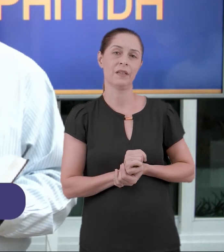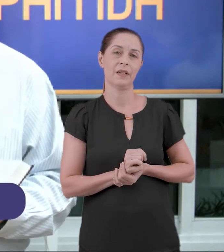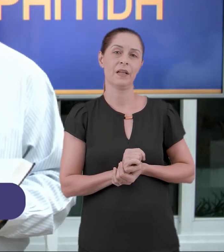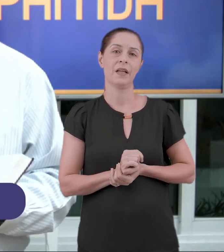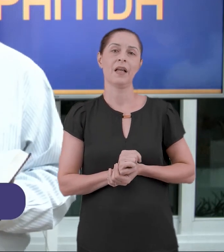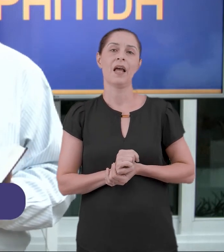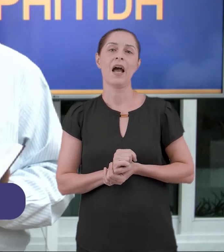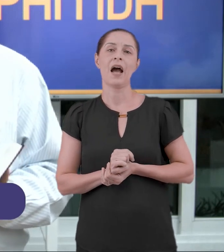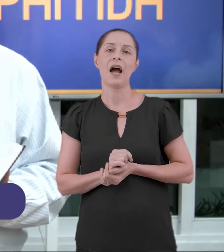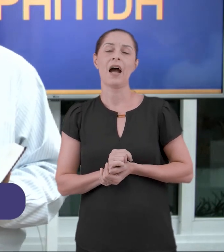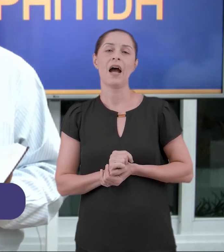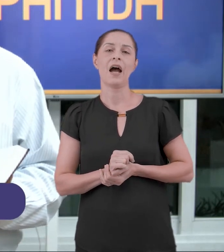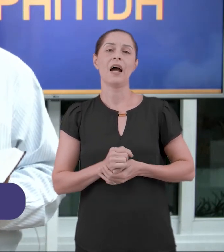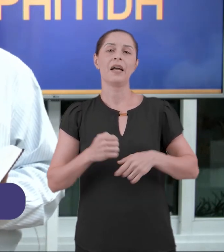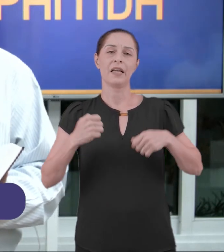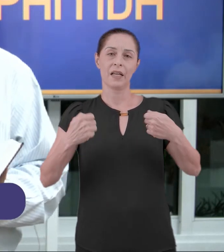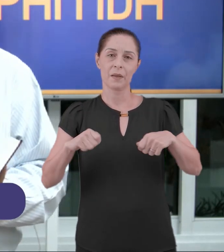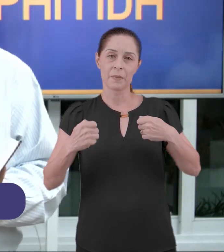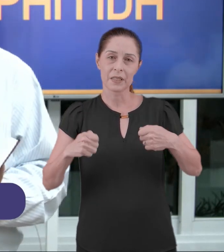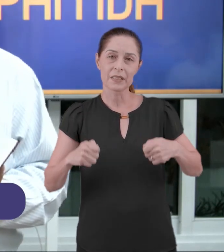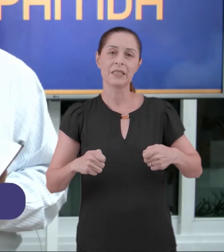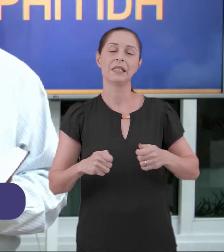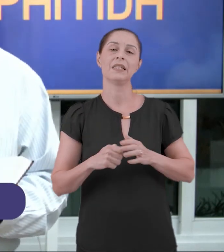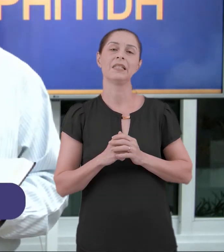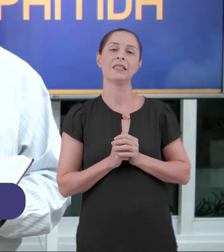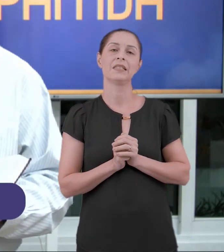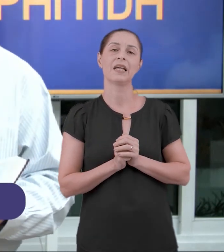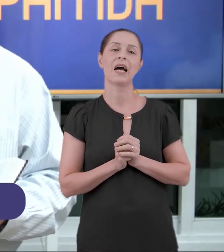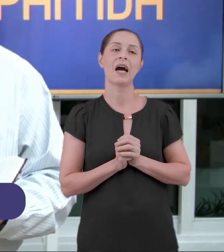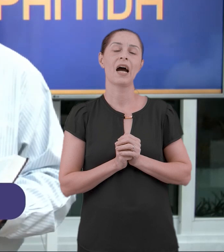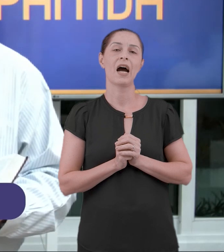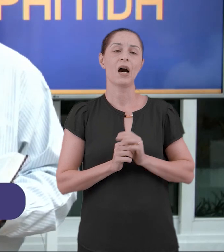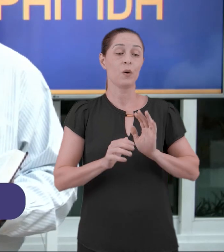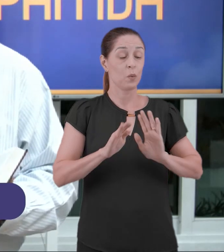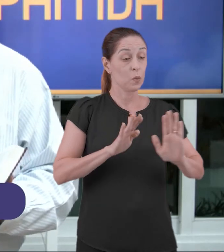o autismo, que tem o problema de casa, qualquer outro, com